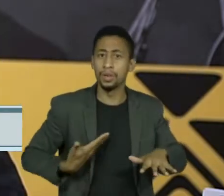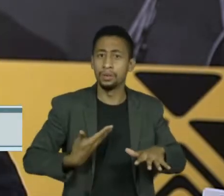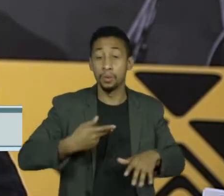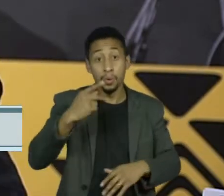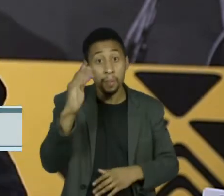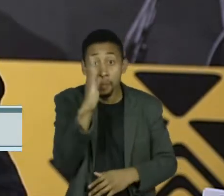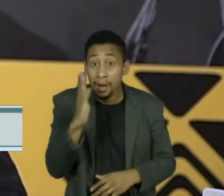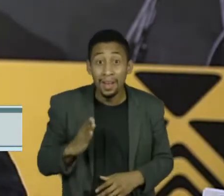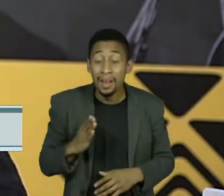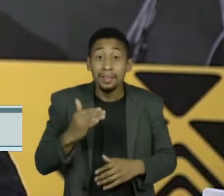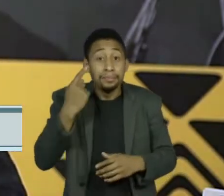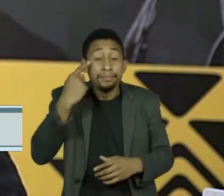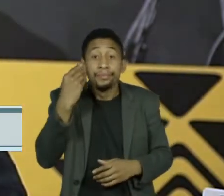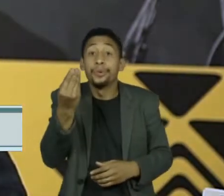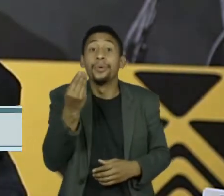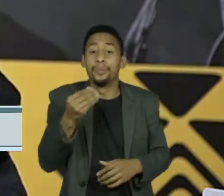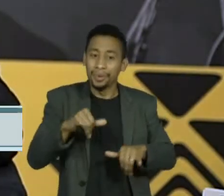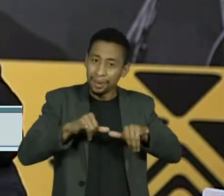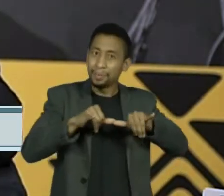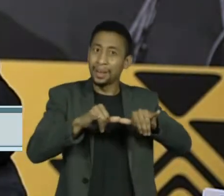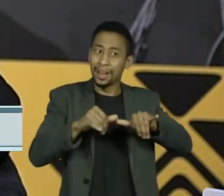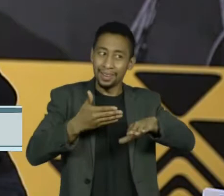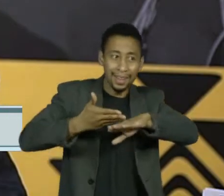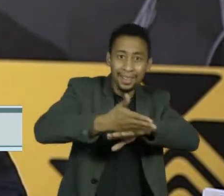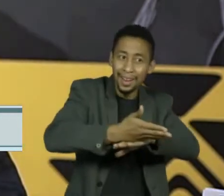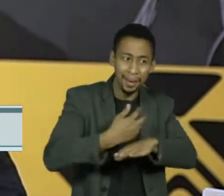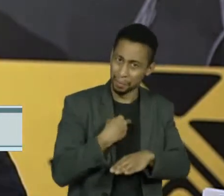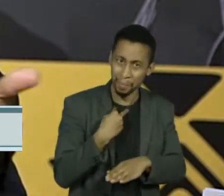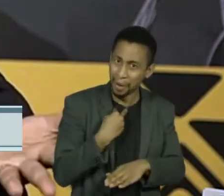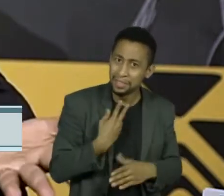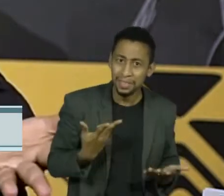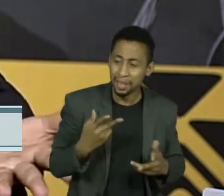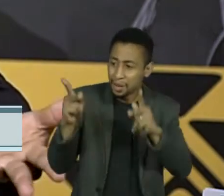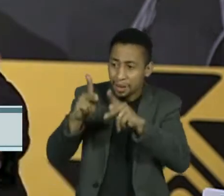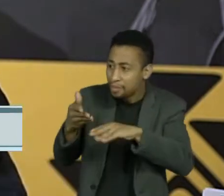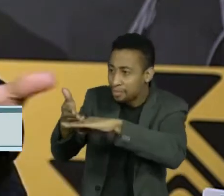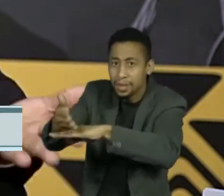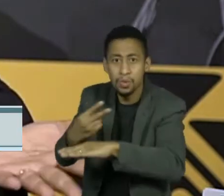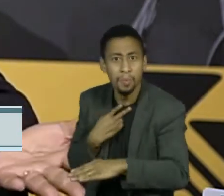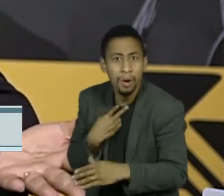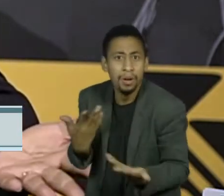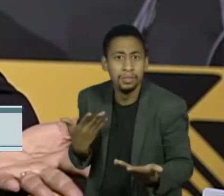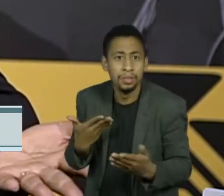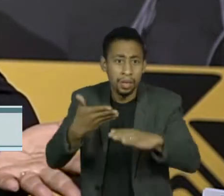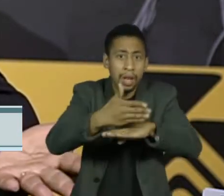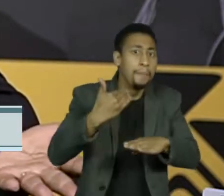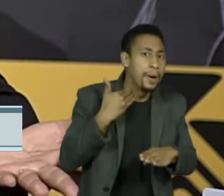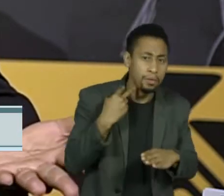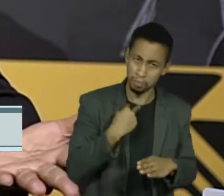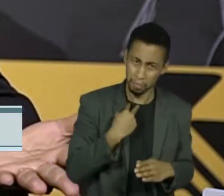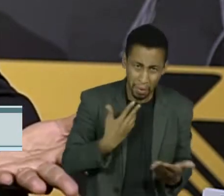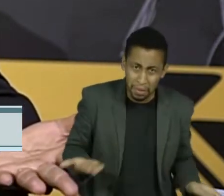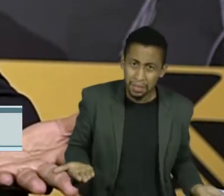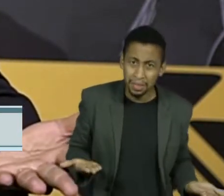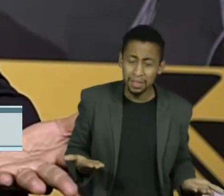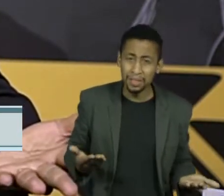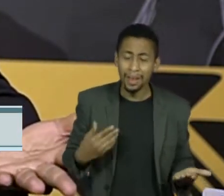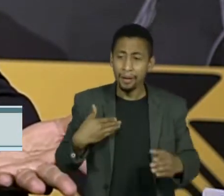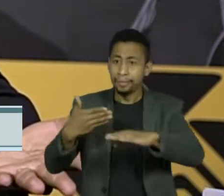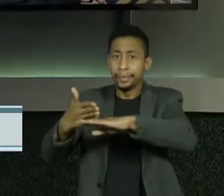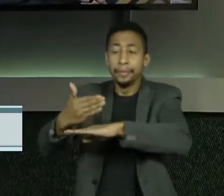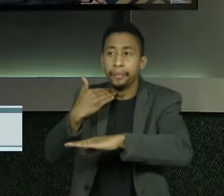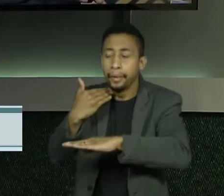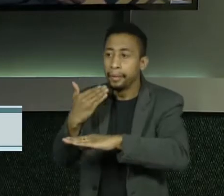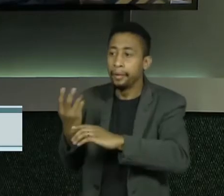pessoas fossem no supermercado, fossem num shopping center, fossem na caixa de um banco e, ao final de contas, voltasse morto